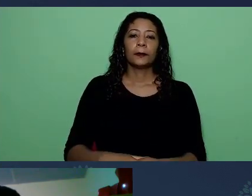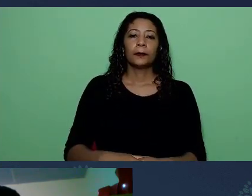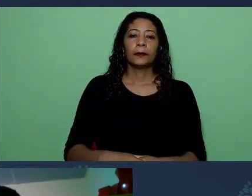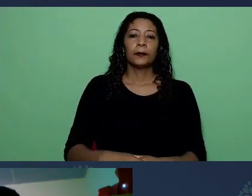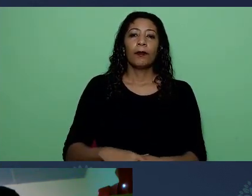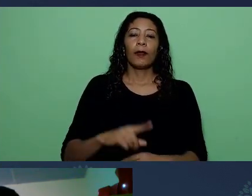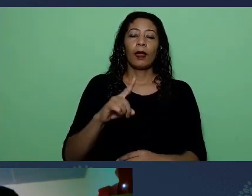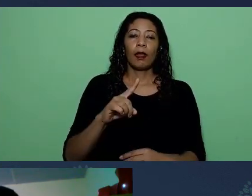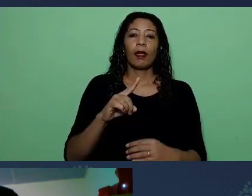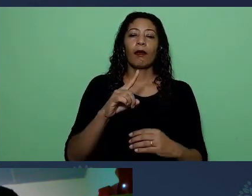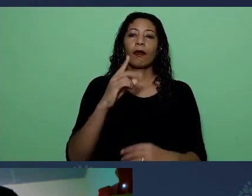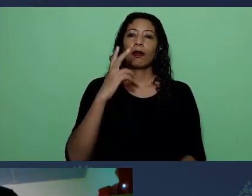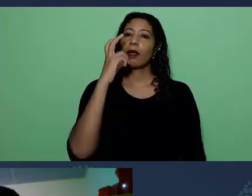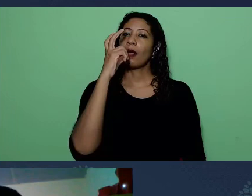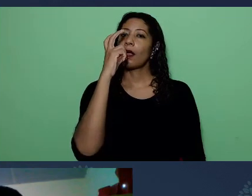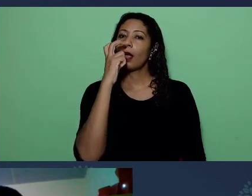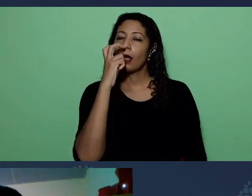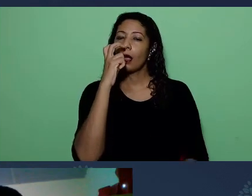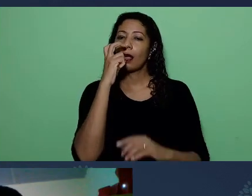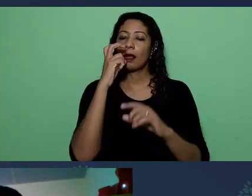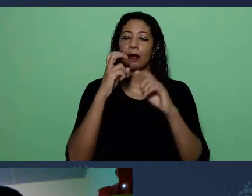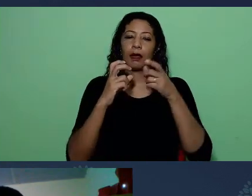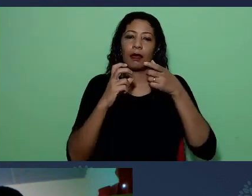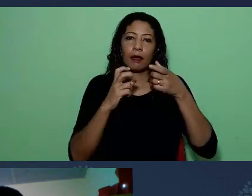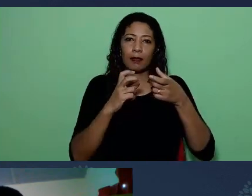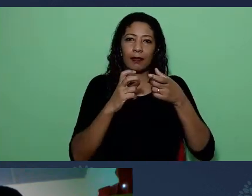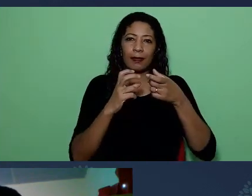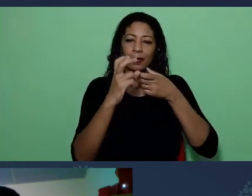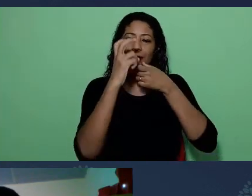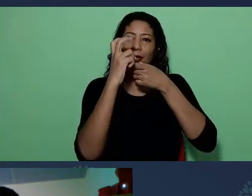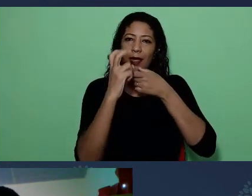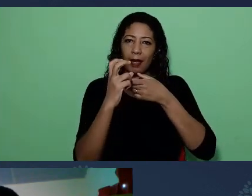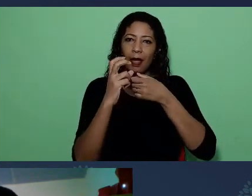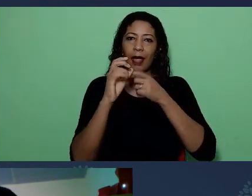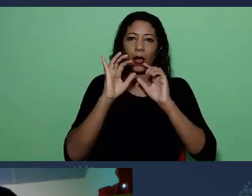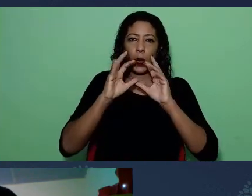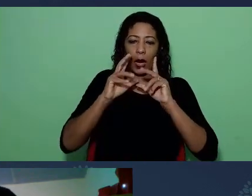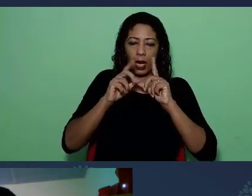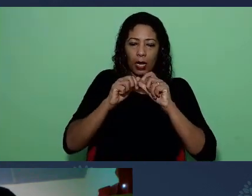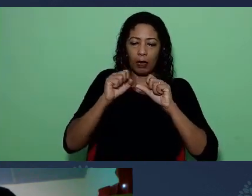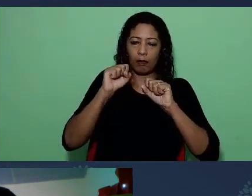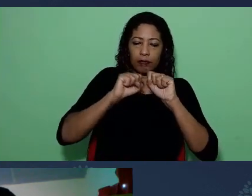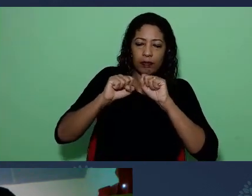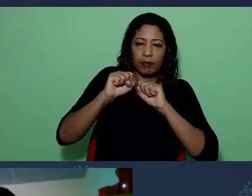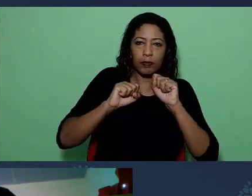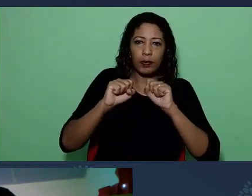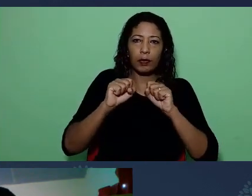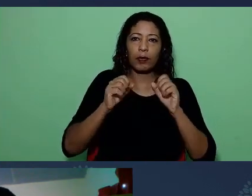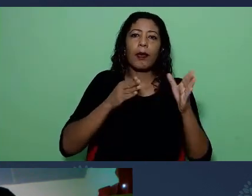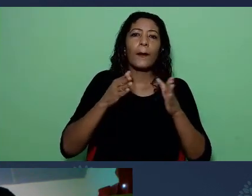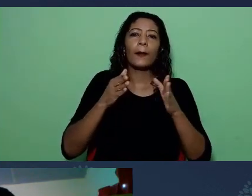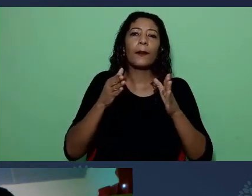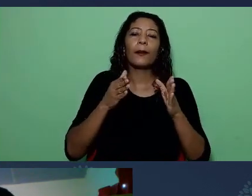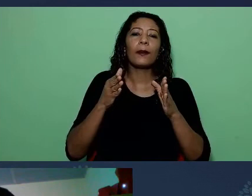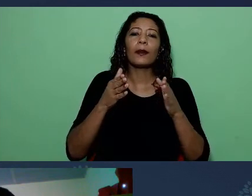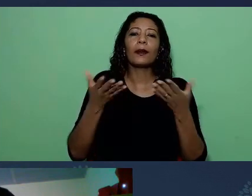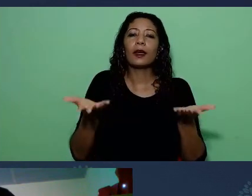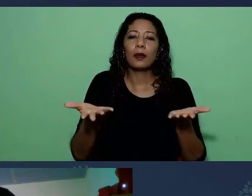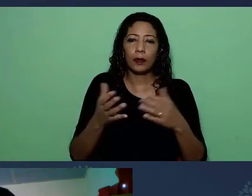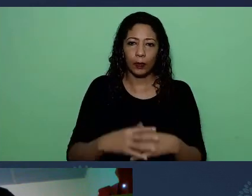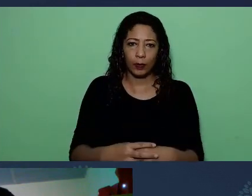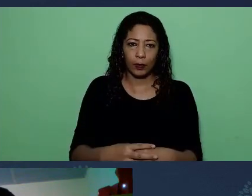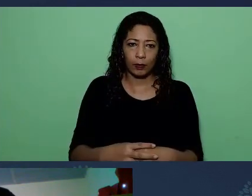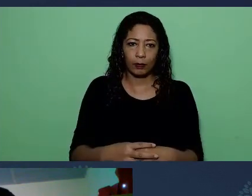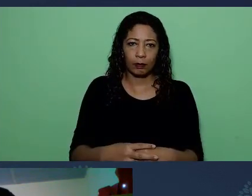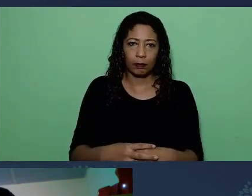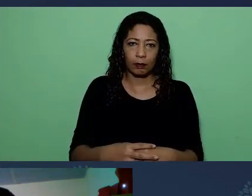preciso limpar a bombinha e o espaçador? Tem alguma recomendação? Obrigado, Josivaldo. Essa é uma pergunta muito boa também.